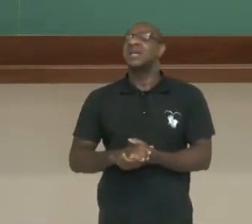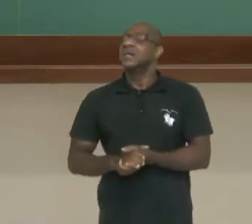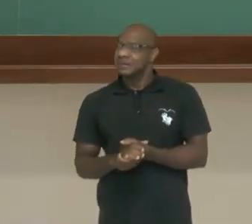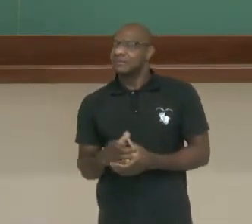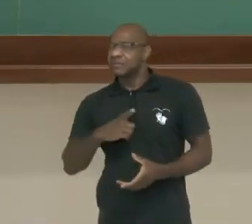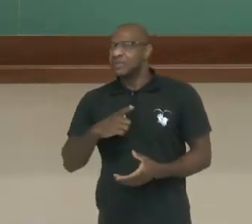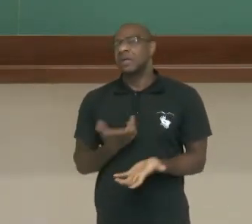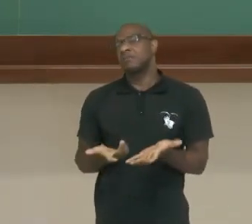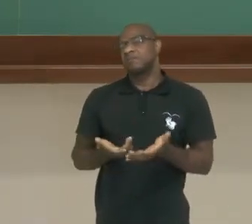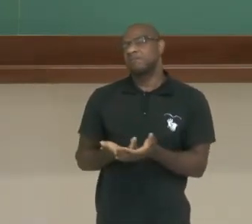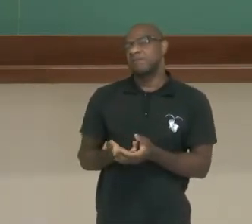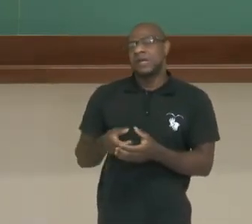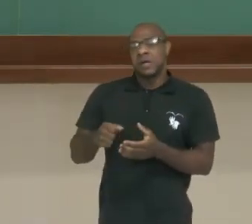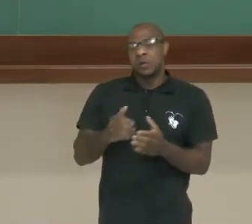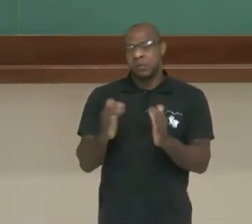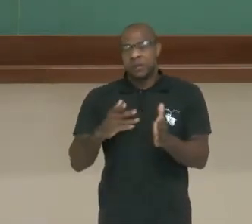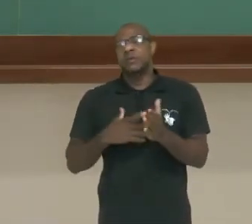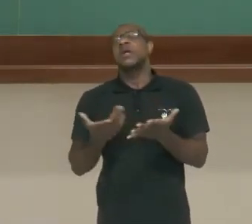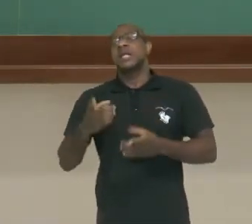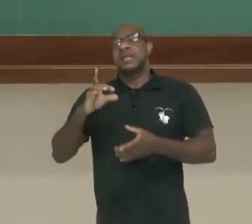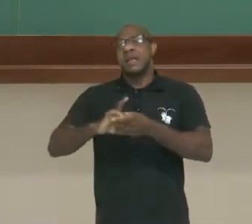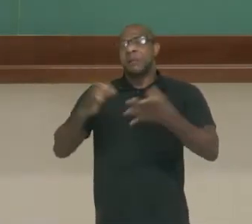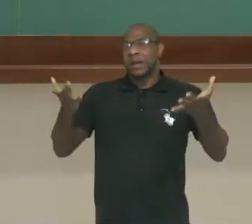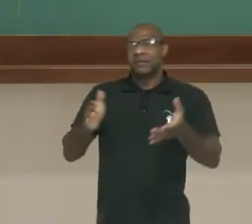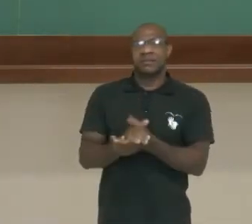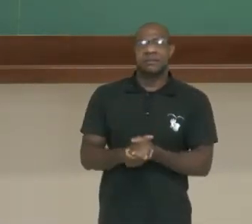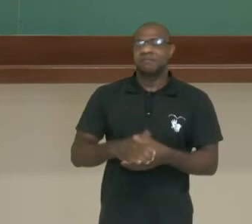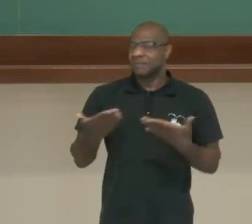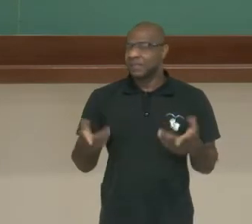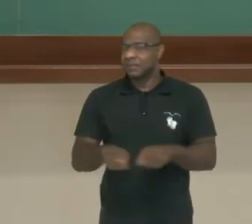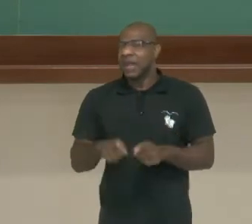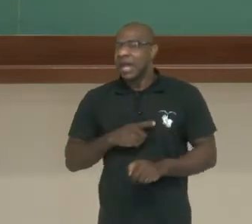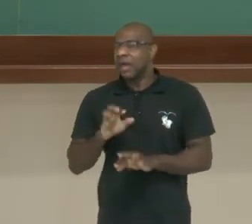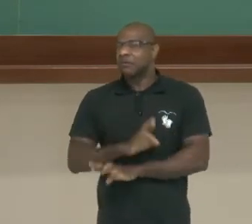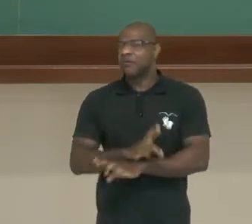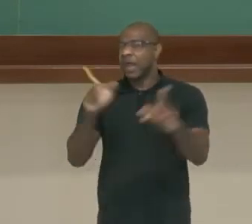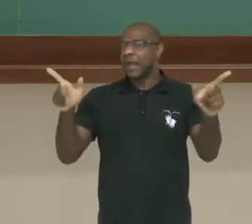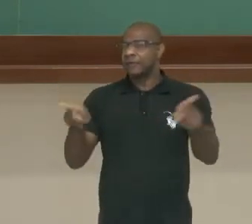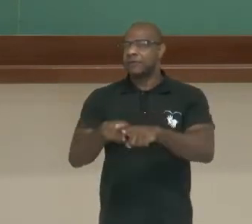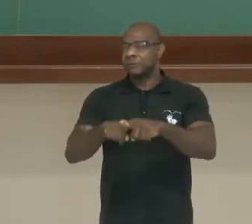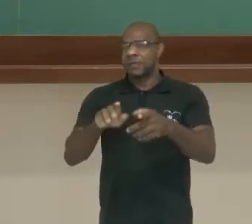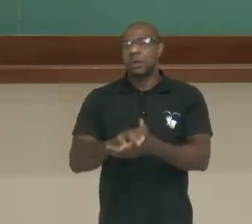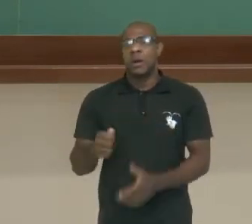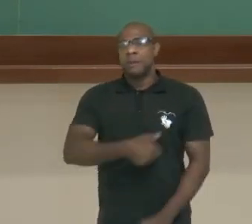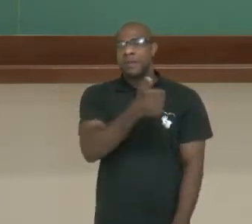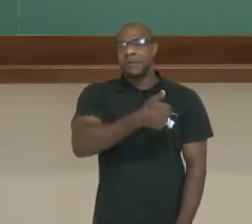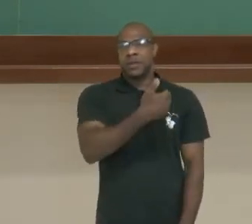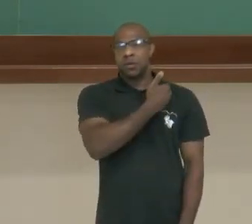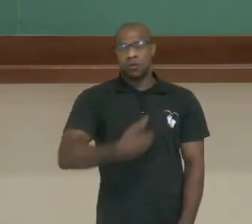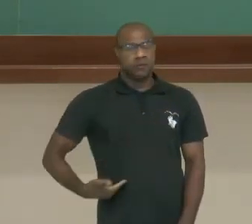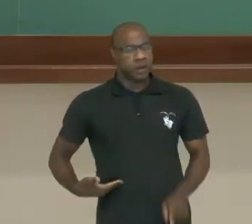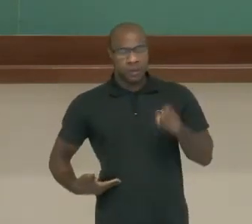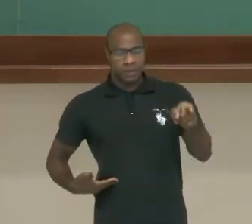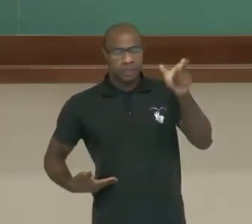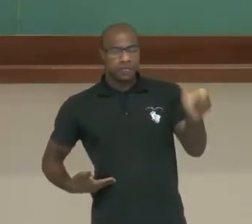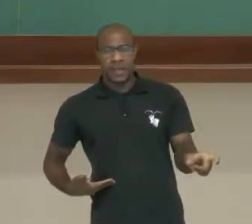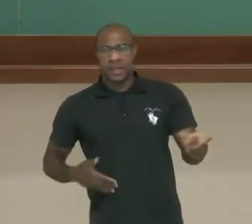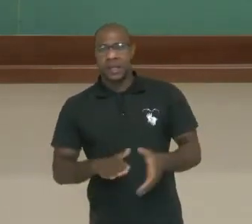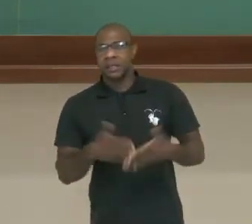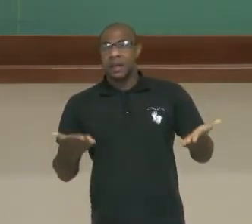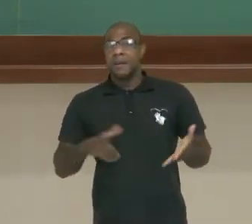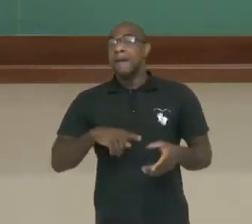Brasil, enfrentamento a oposições, portanto, um cenário muito diferente do primeiro governo de Getúlio Vargas. Mas